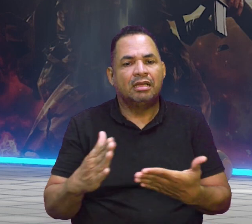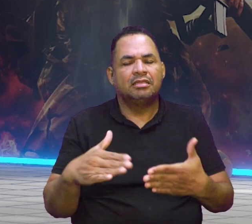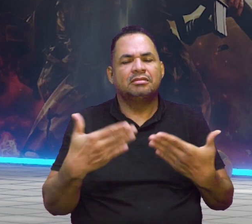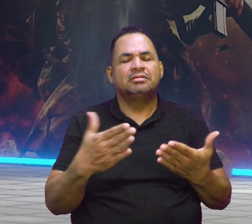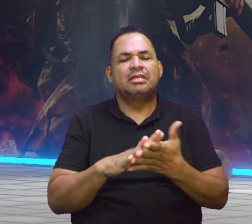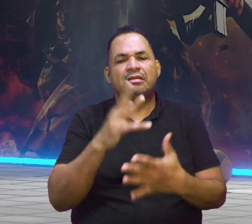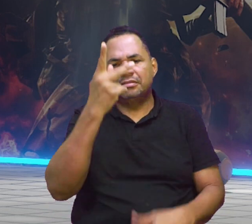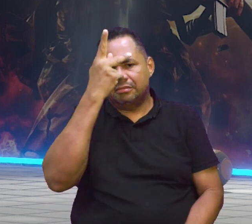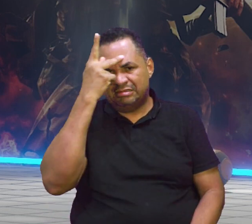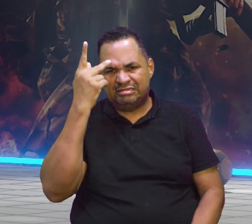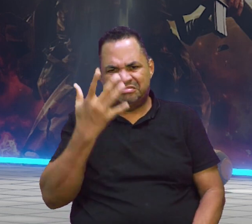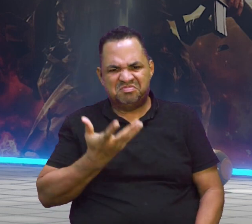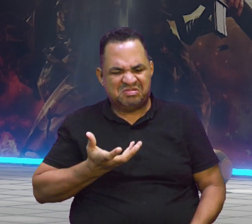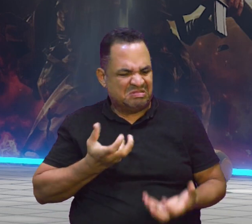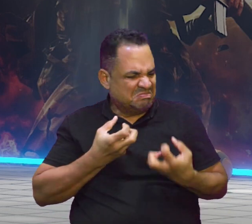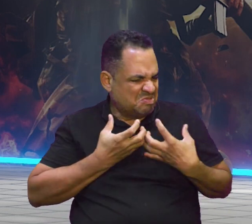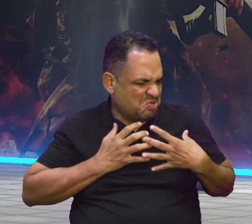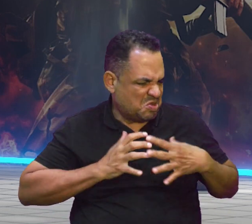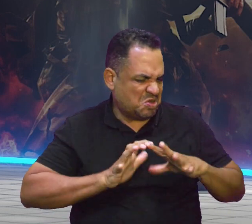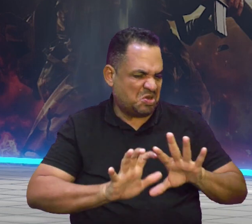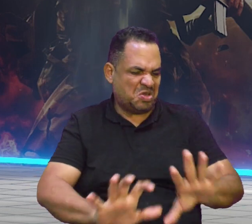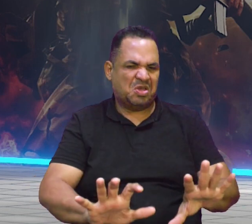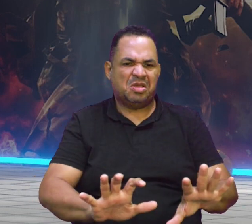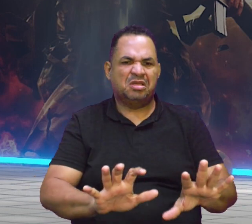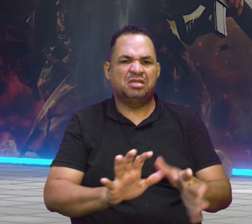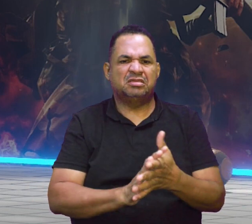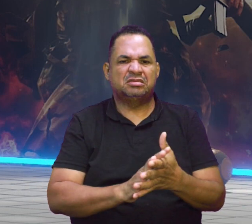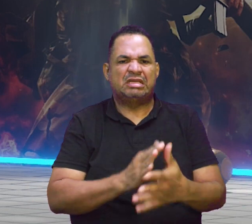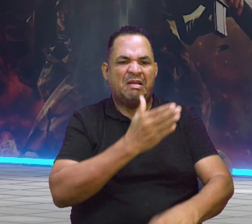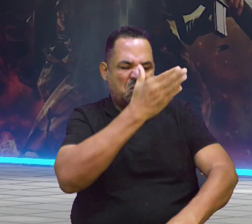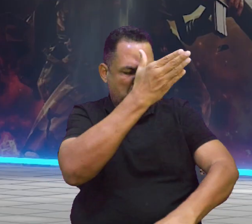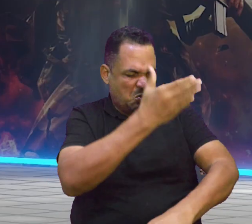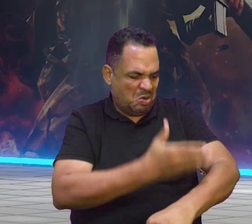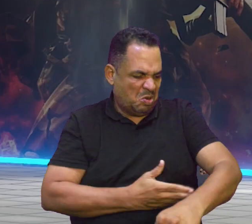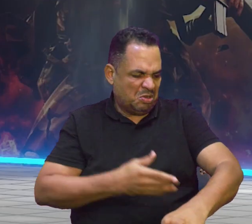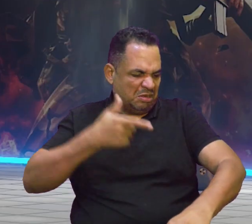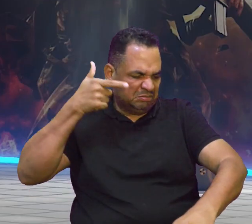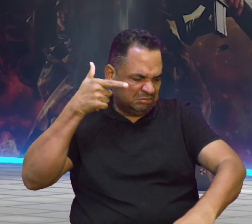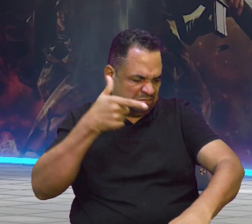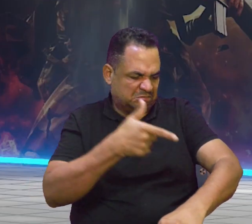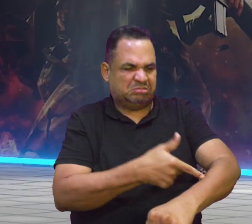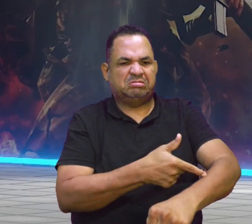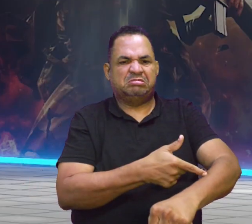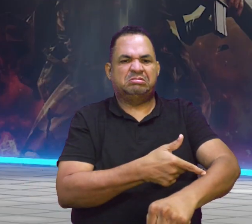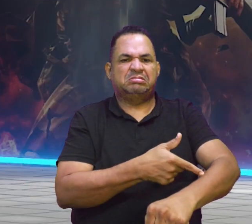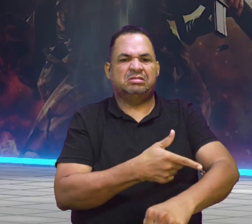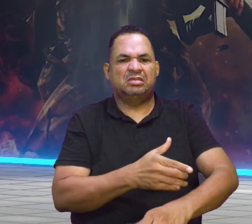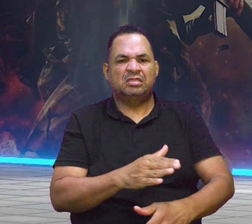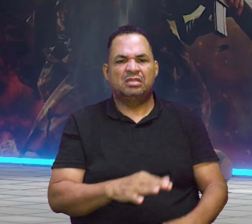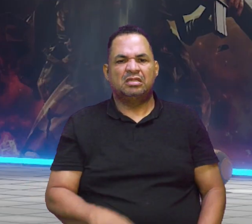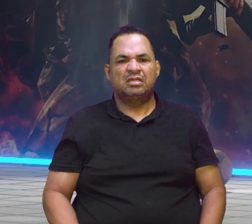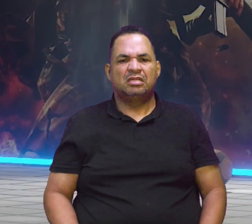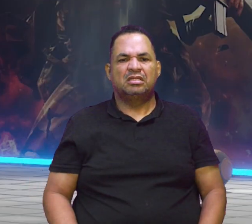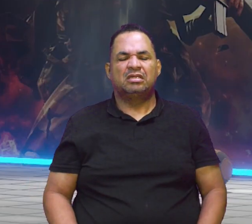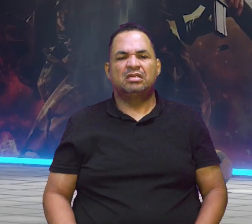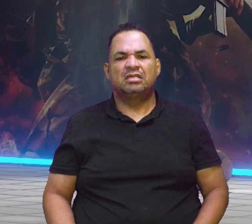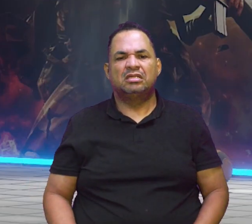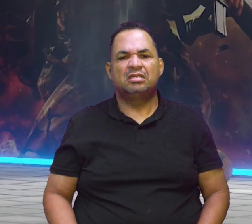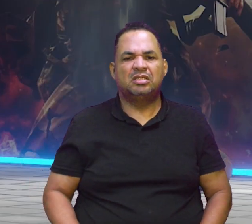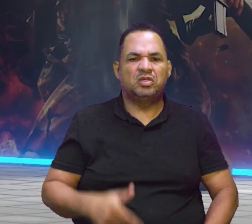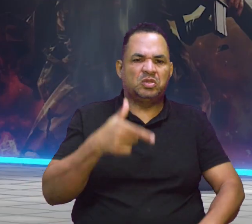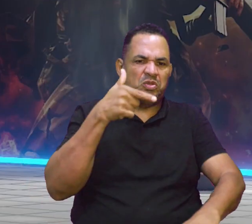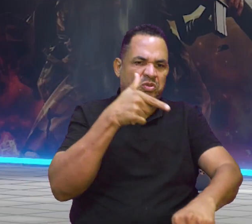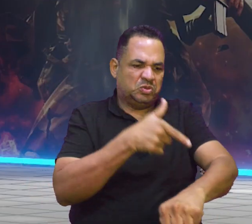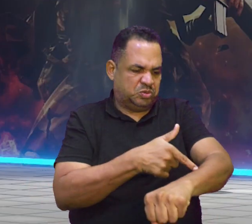realmente resistia, elas eram cortadas e jogavam, as pessoas, aí o responsável jogava a vacina dentro